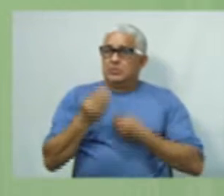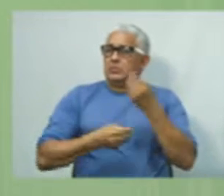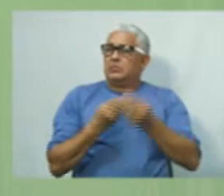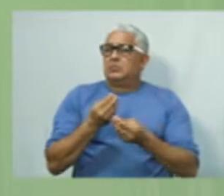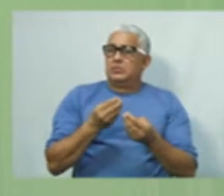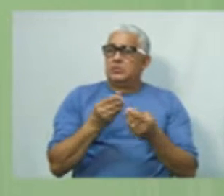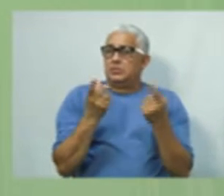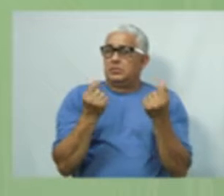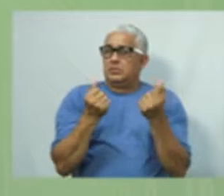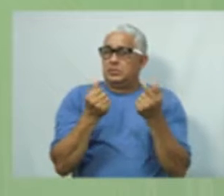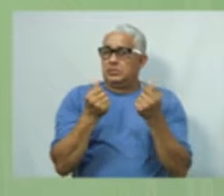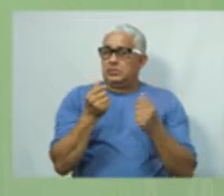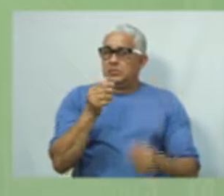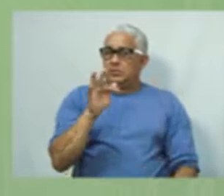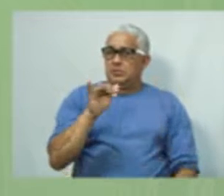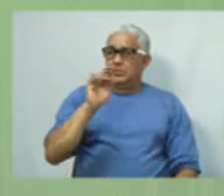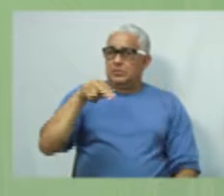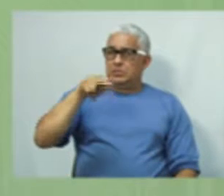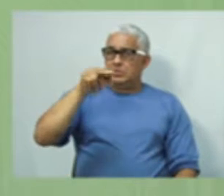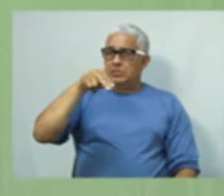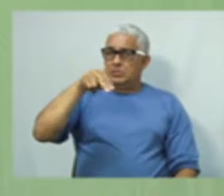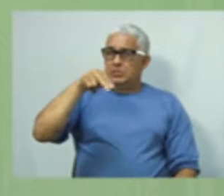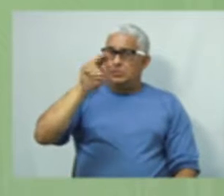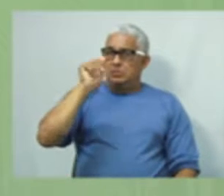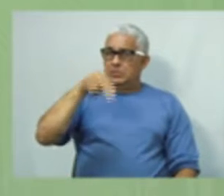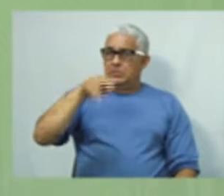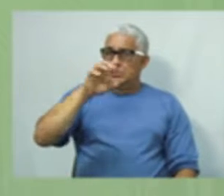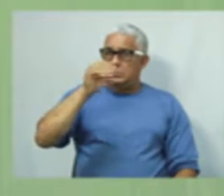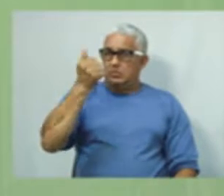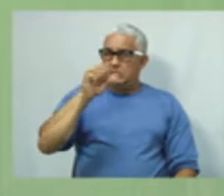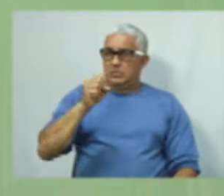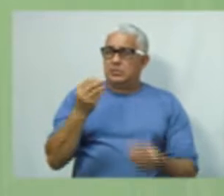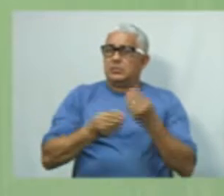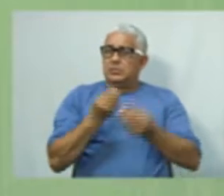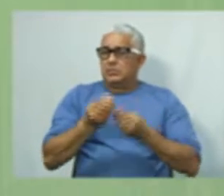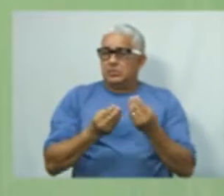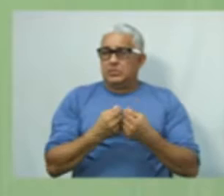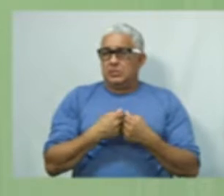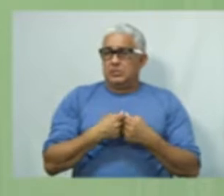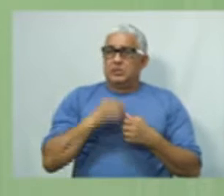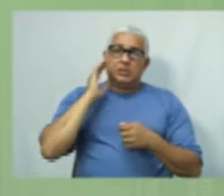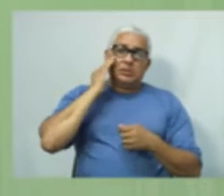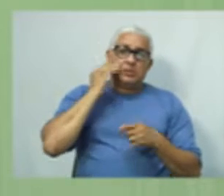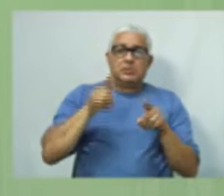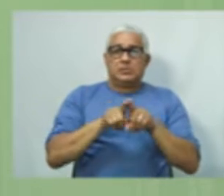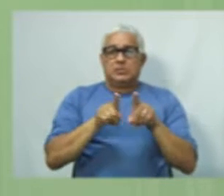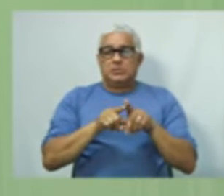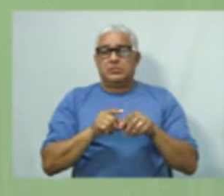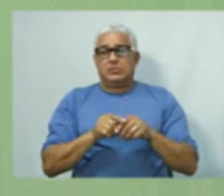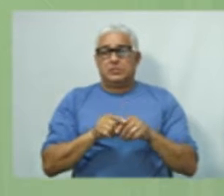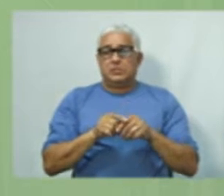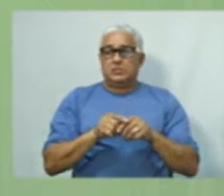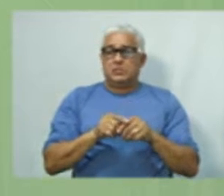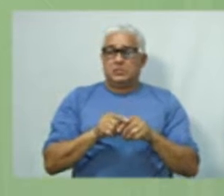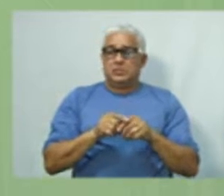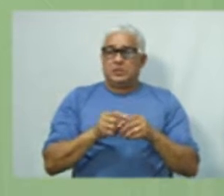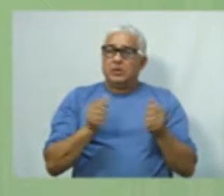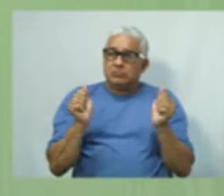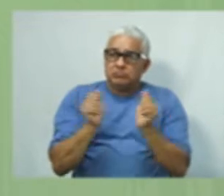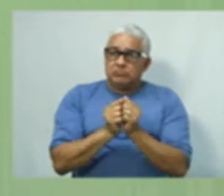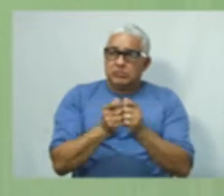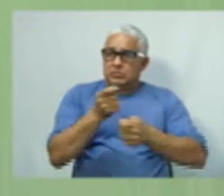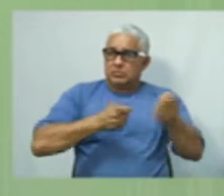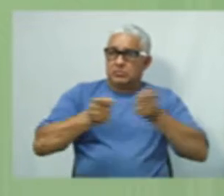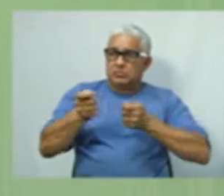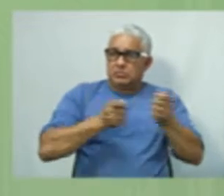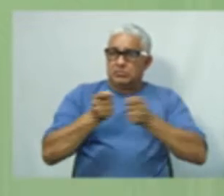sabem. Compreender a importância do acompanhamento e controle do fluxo de caixa. Então, basicamente, nós vamos